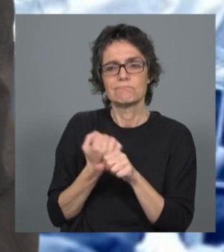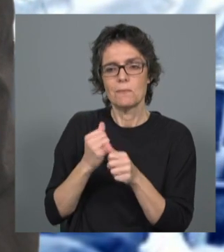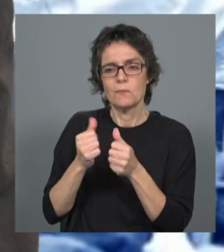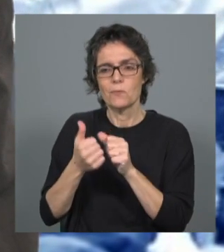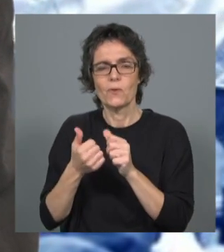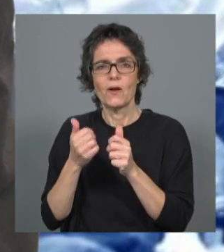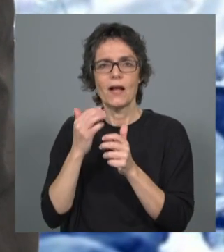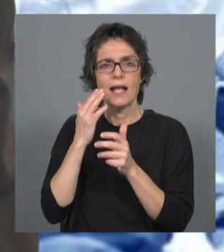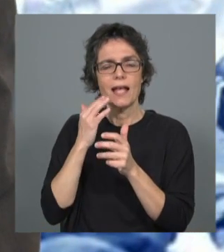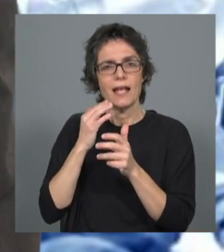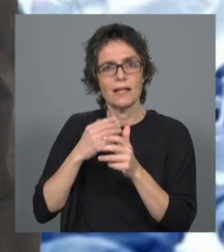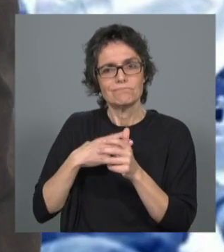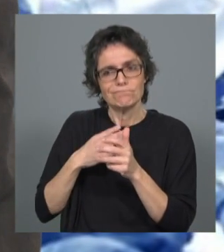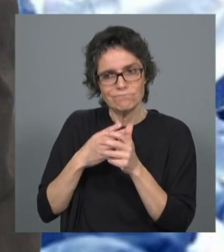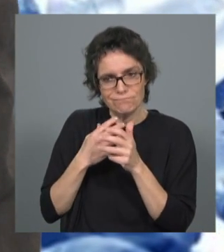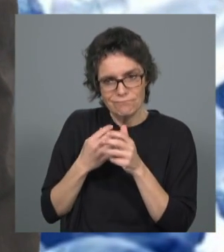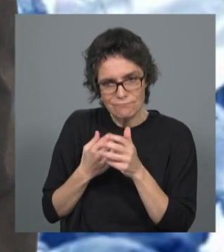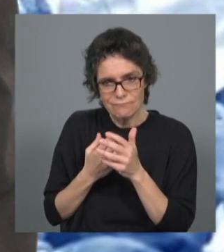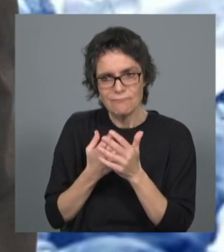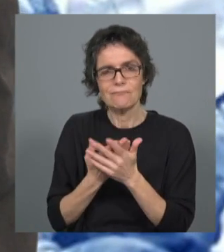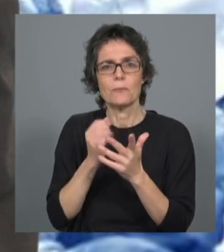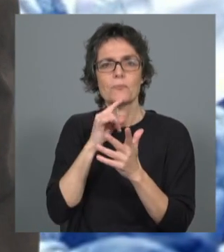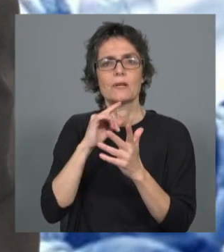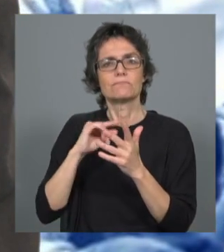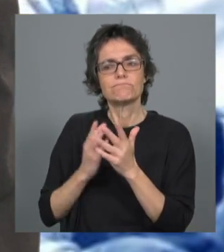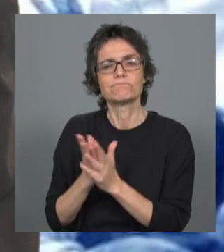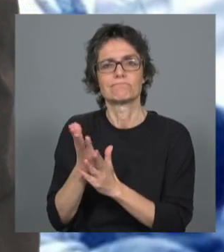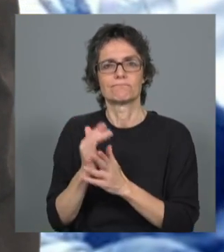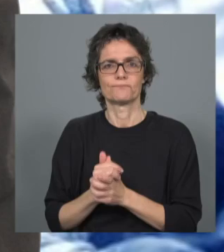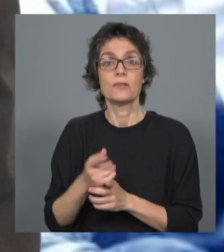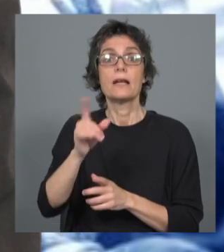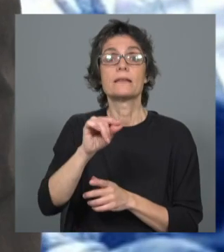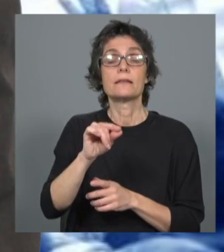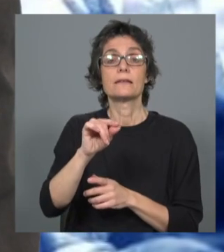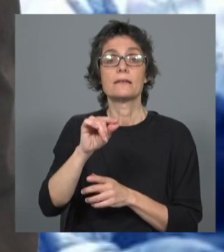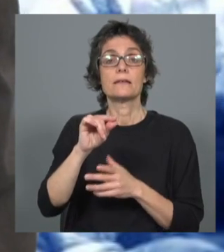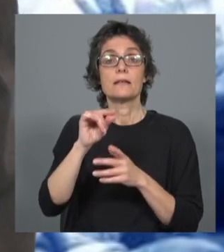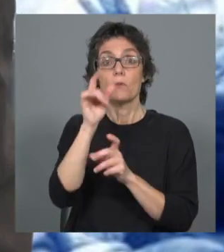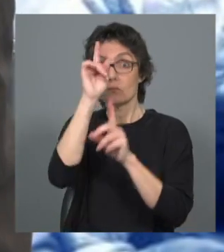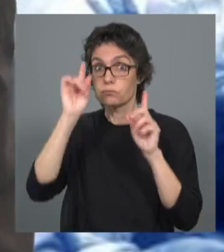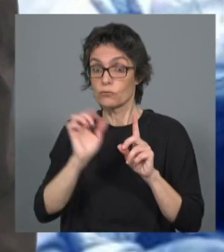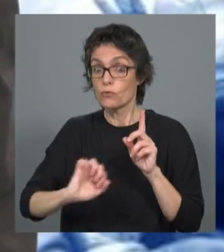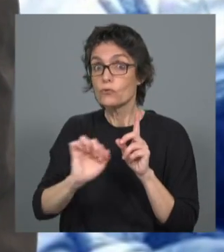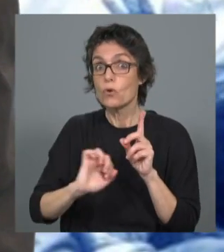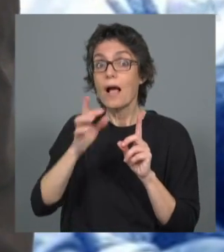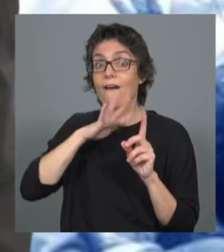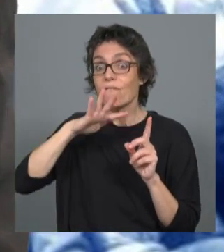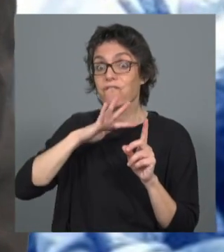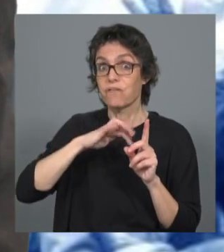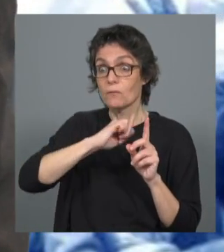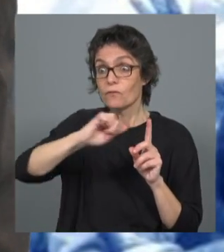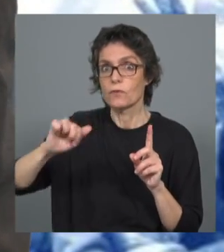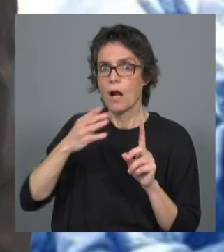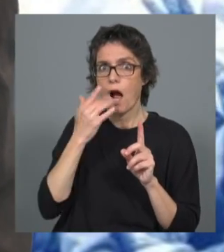notou-se um grande envolvimento de todos os nossos professores e das famílias na